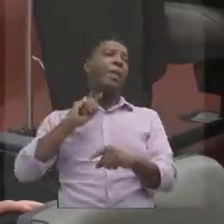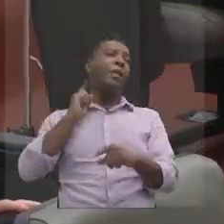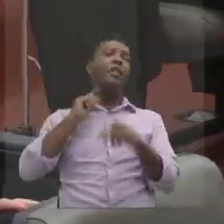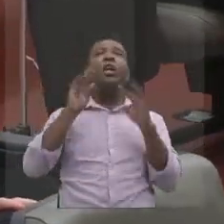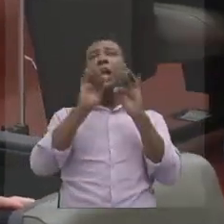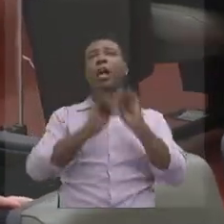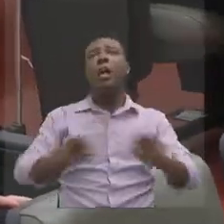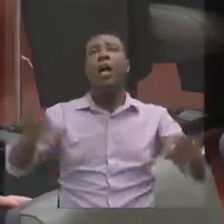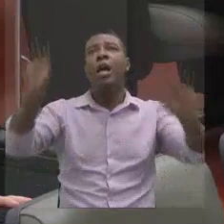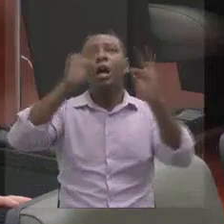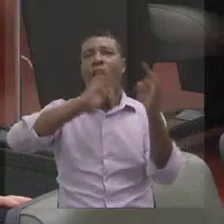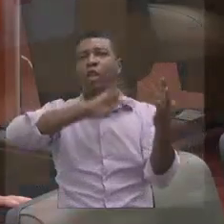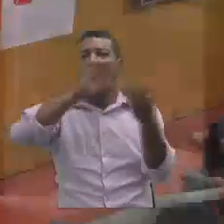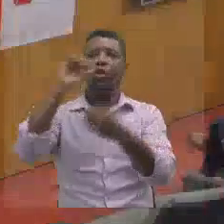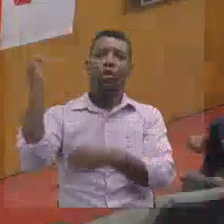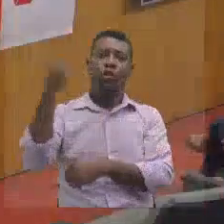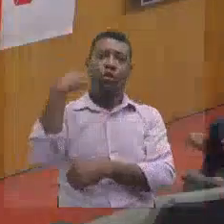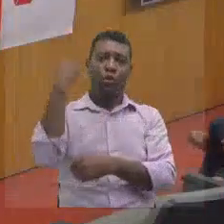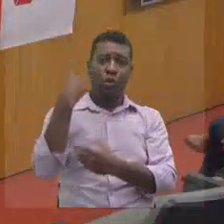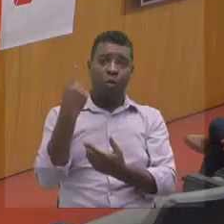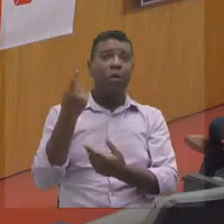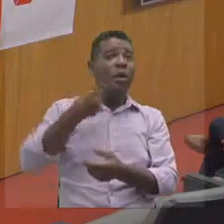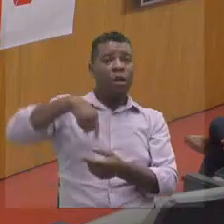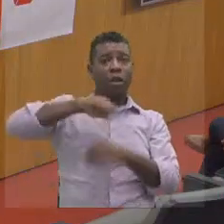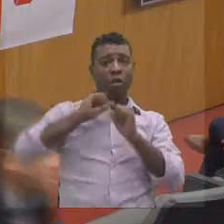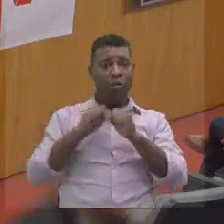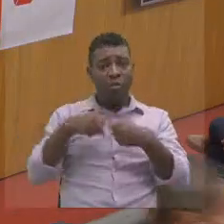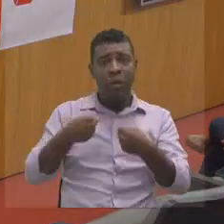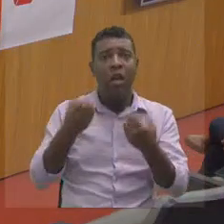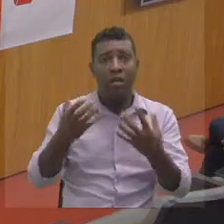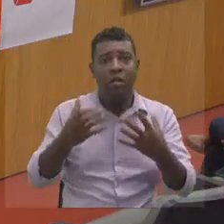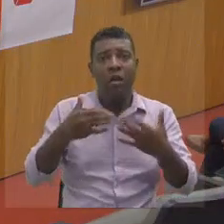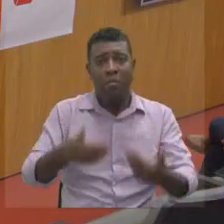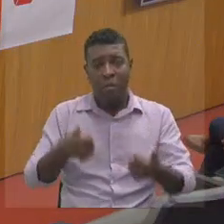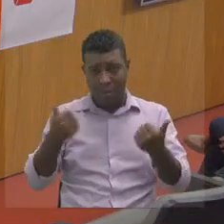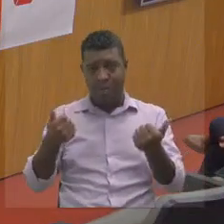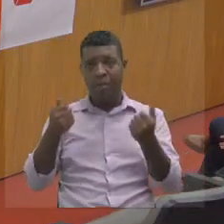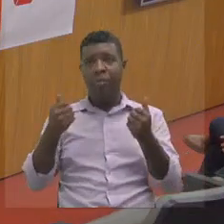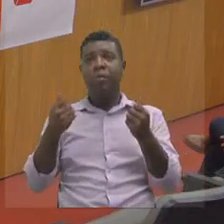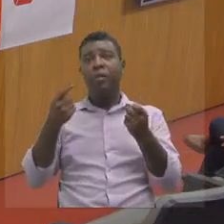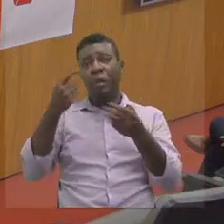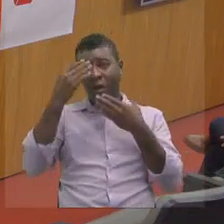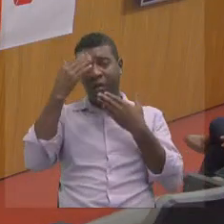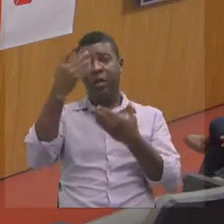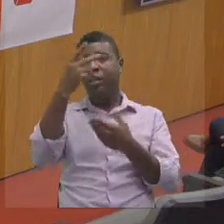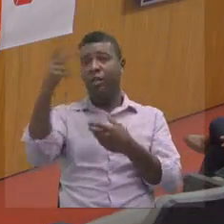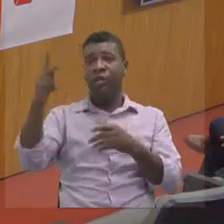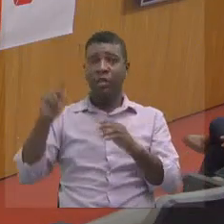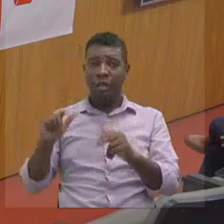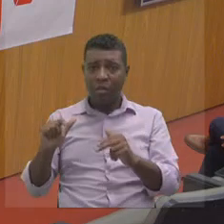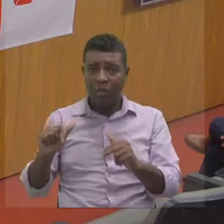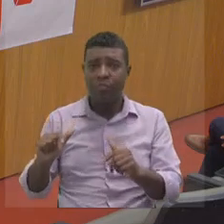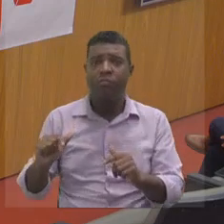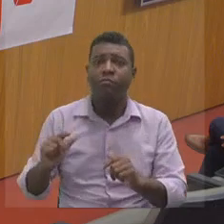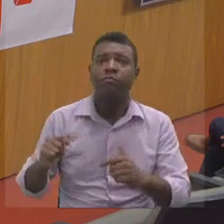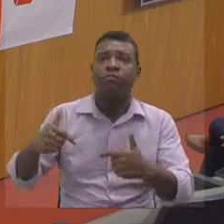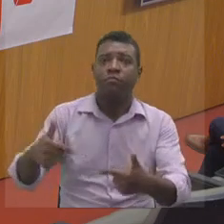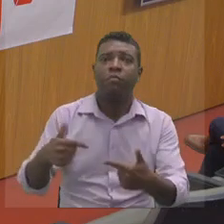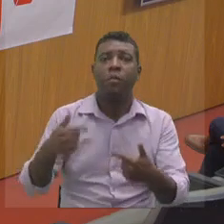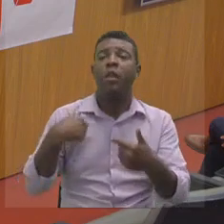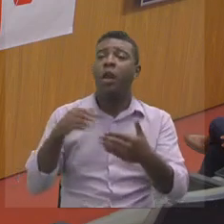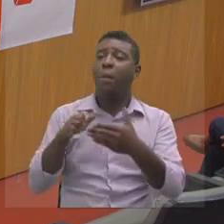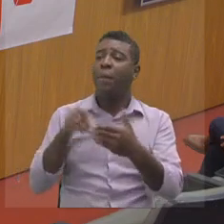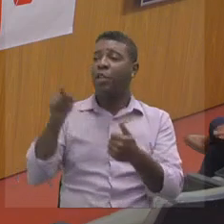tem buscado as melhorias e agradecer realmente o empenho de vocês e pedir o secretário